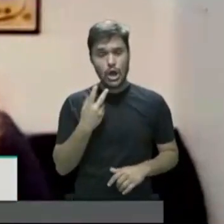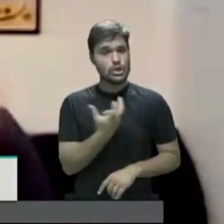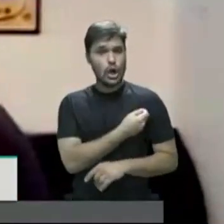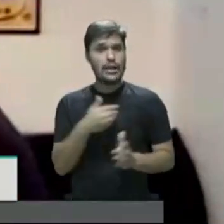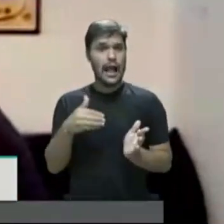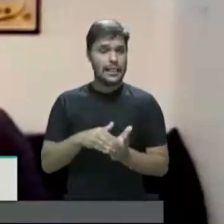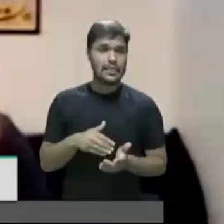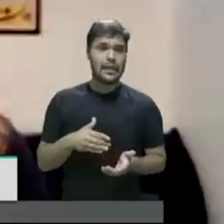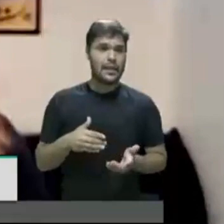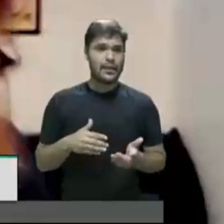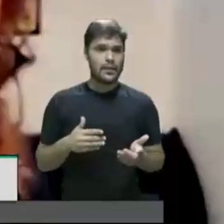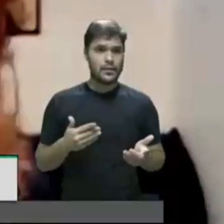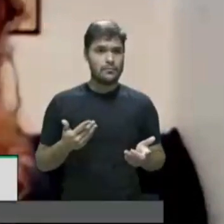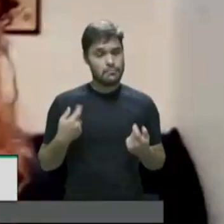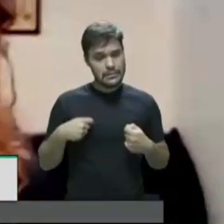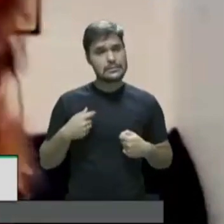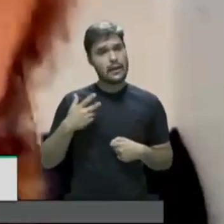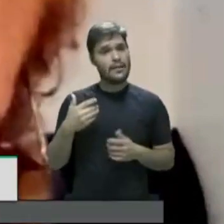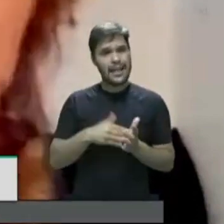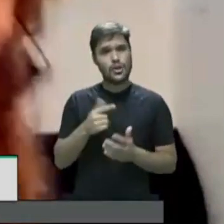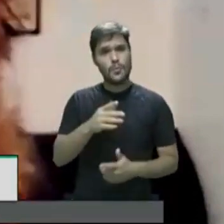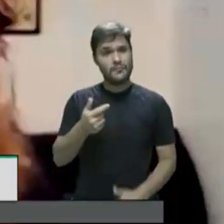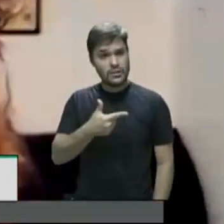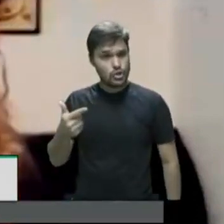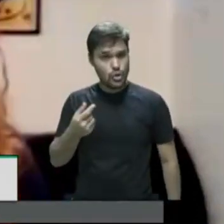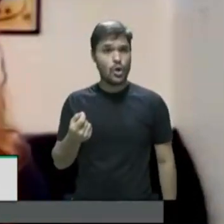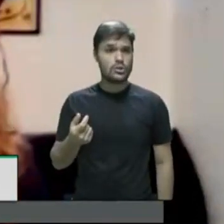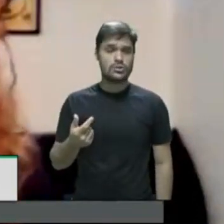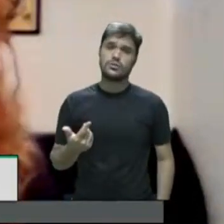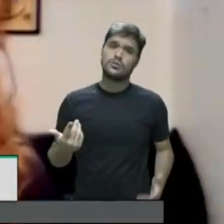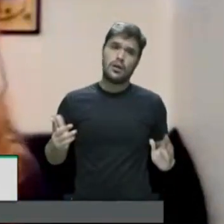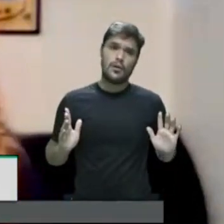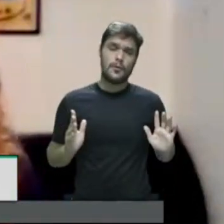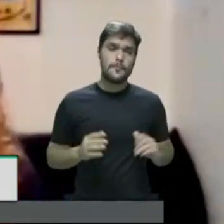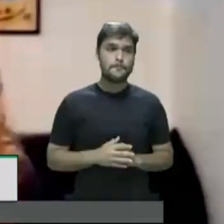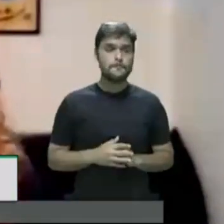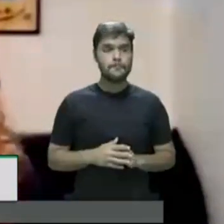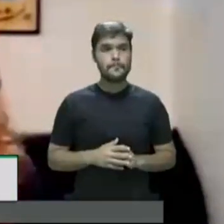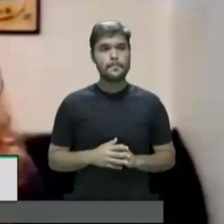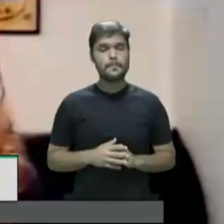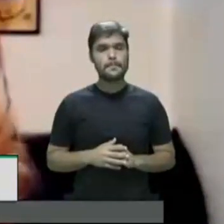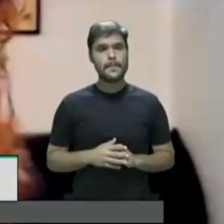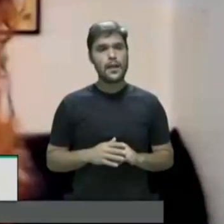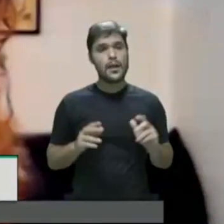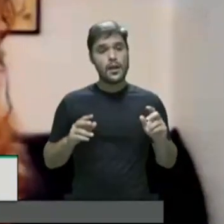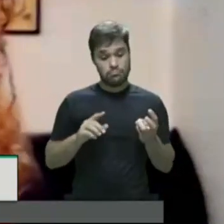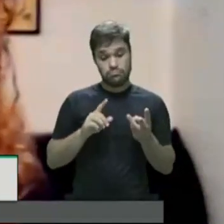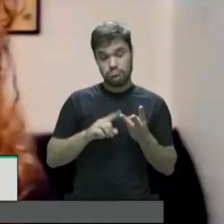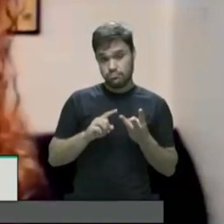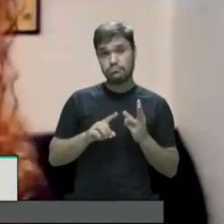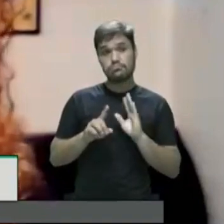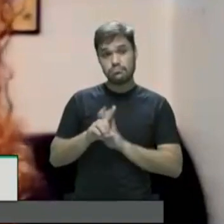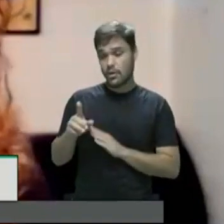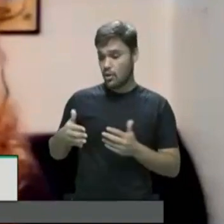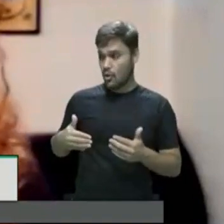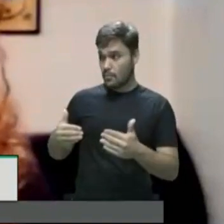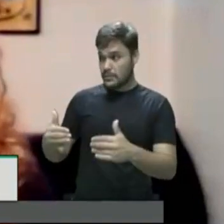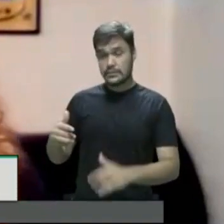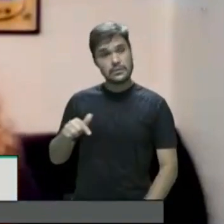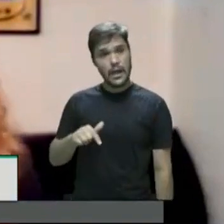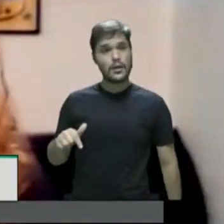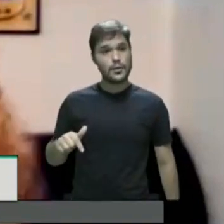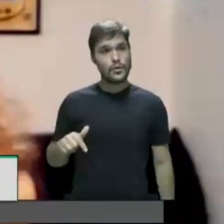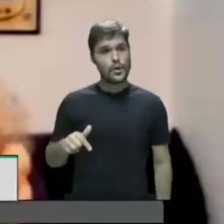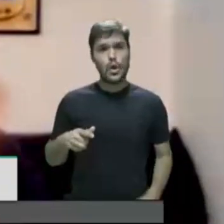do ano ou até 2022. Essa é a segunda questão. Ainda na vacina, o Ministério, na dispensa